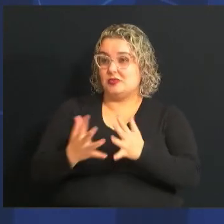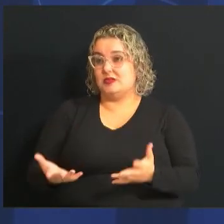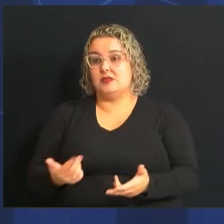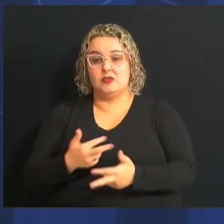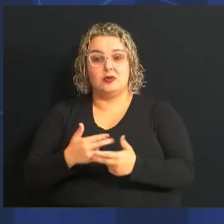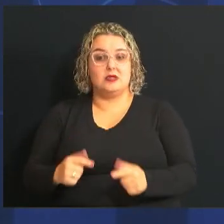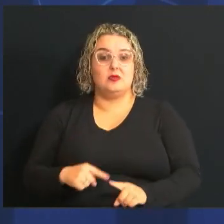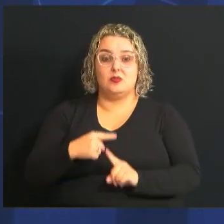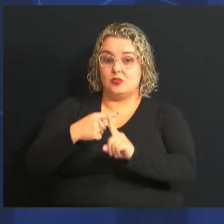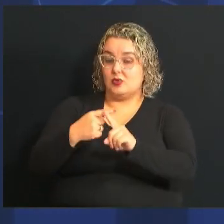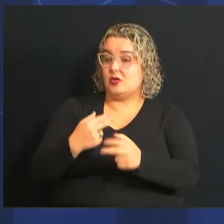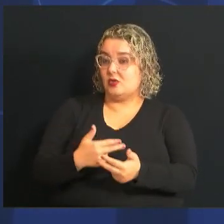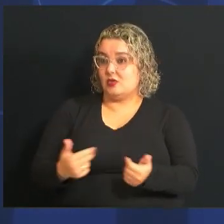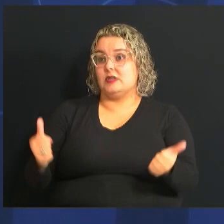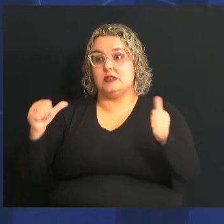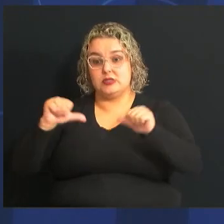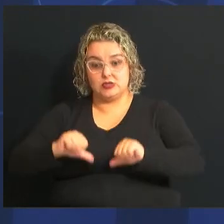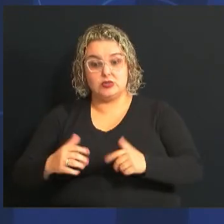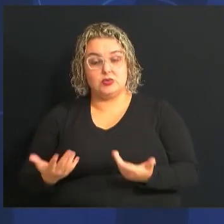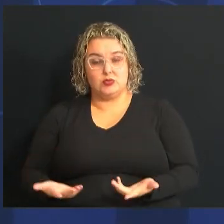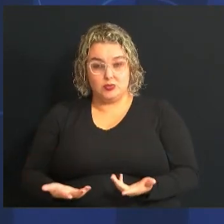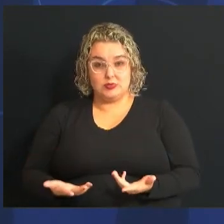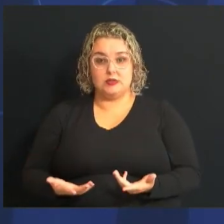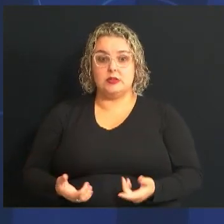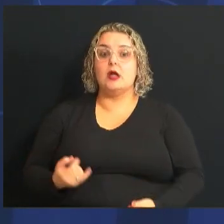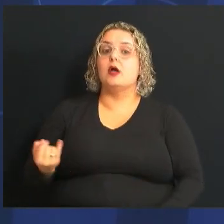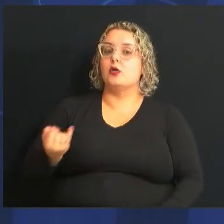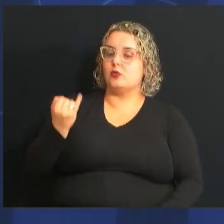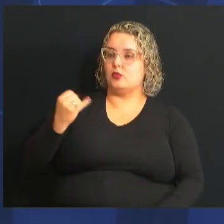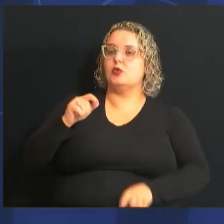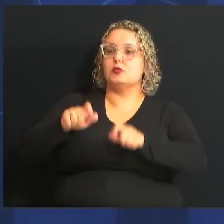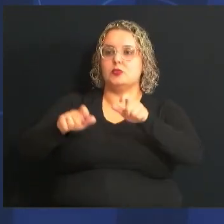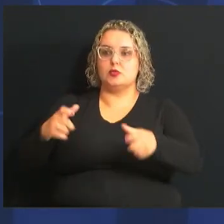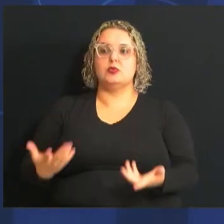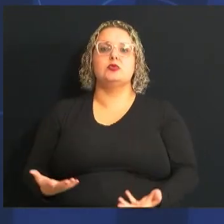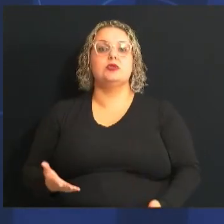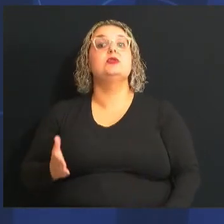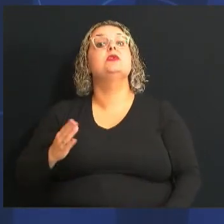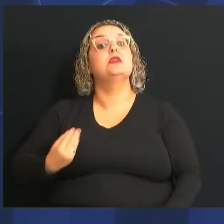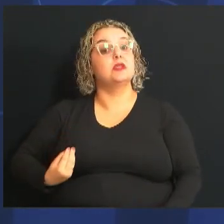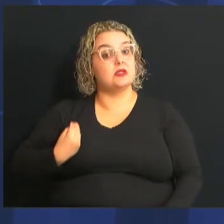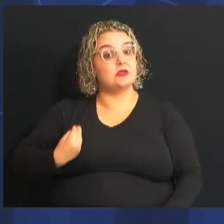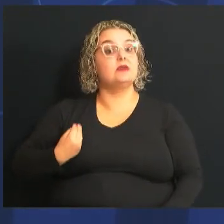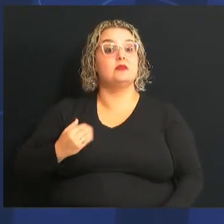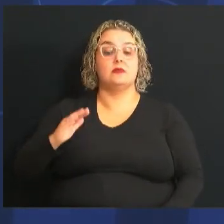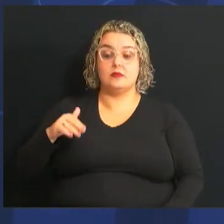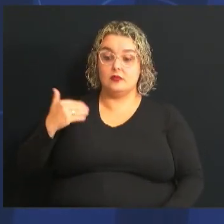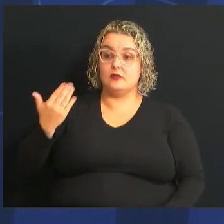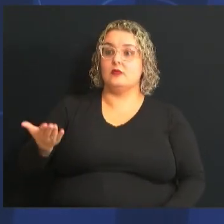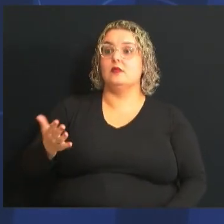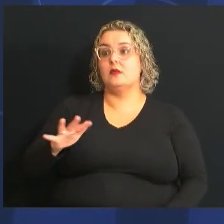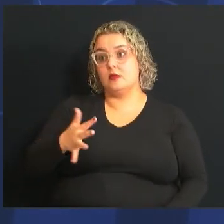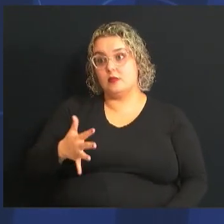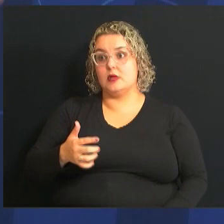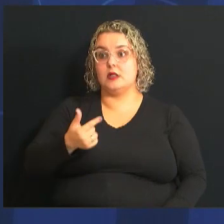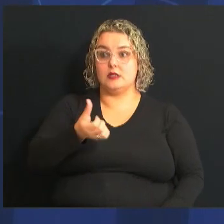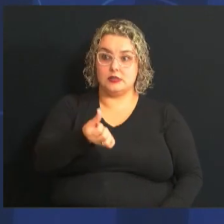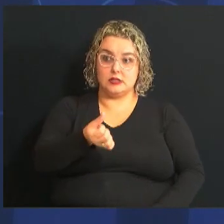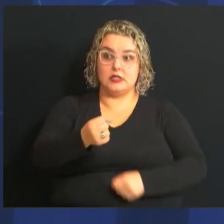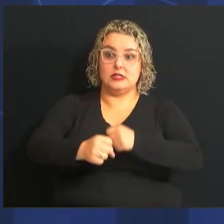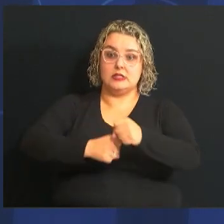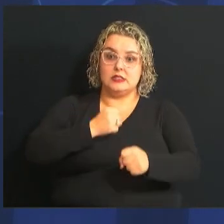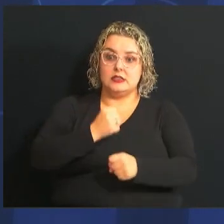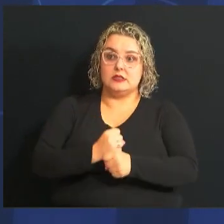positivas, coisas negativas, então é sempre importante conversar com alguém que vive isso há pelo menos 6 anos.